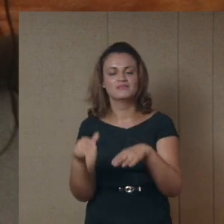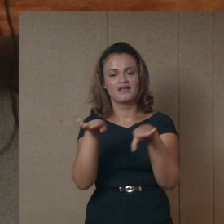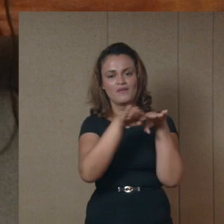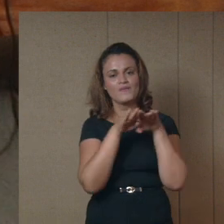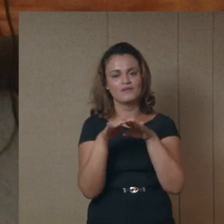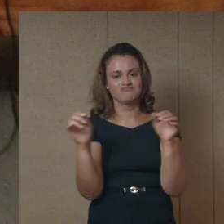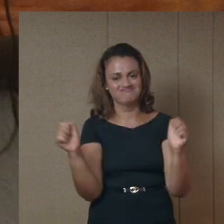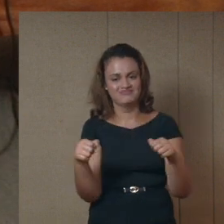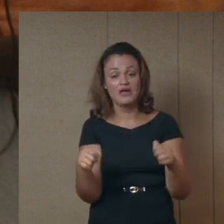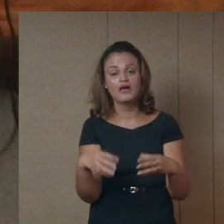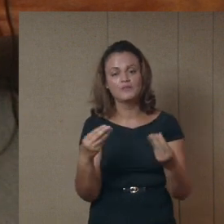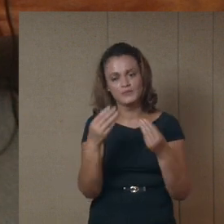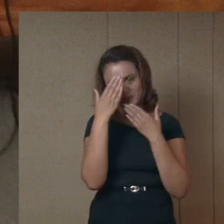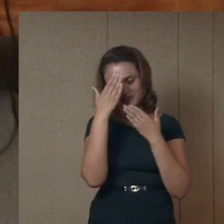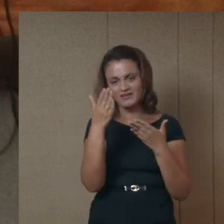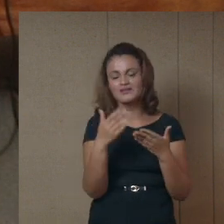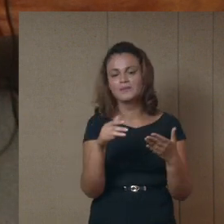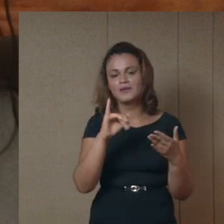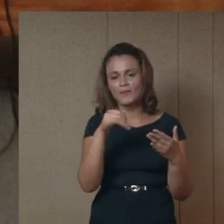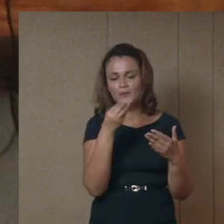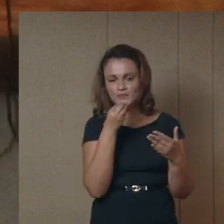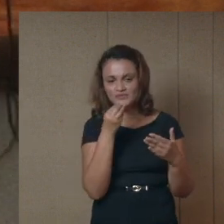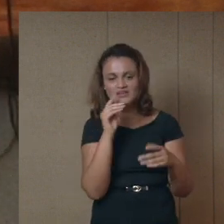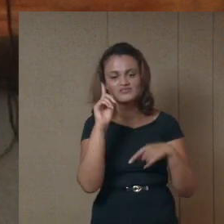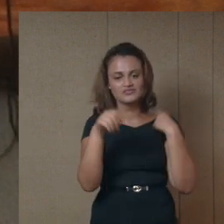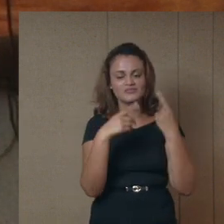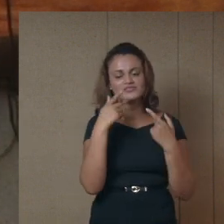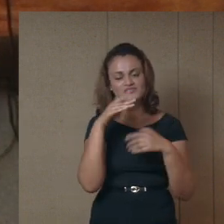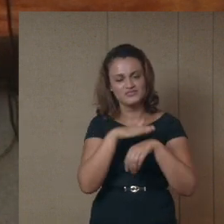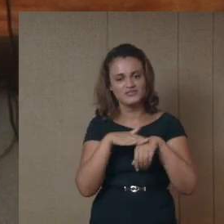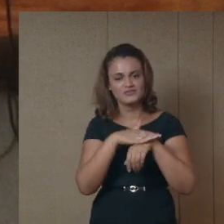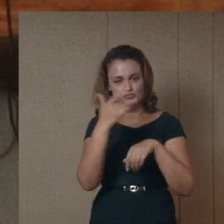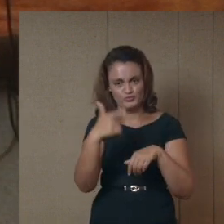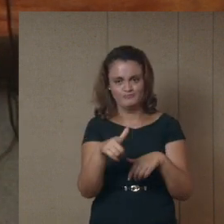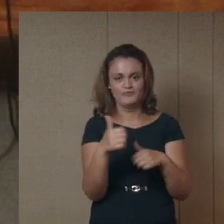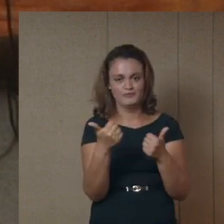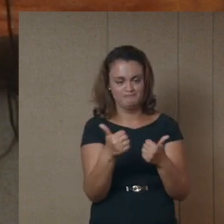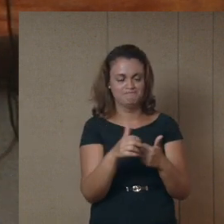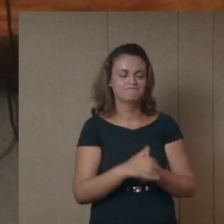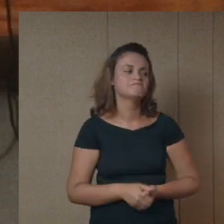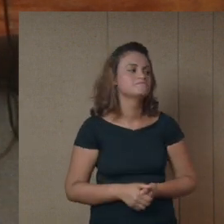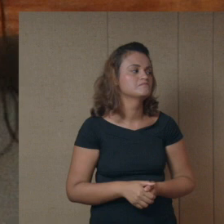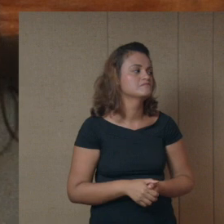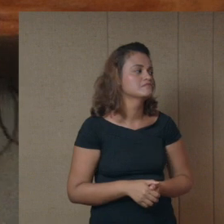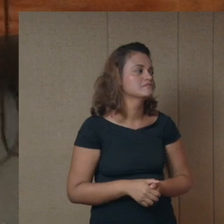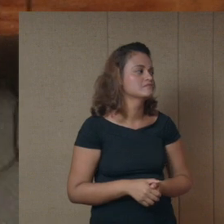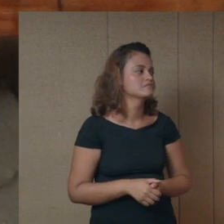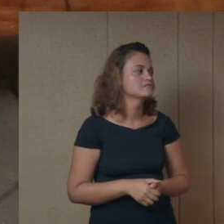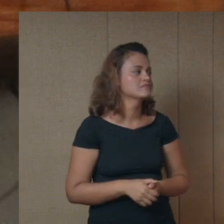a oportunidade de falar ea gente vai ter ainda mais tempo de conversar aqui fora